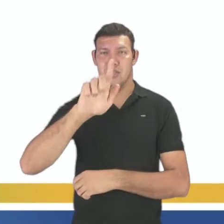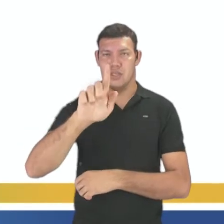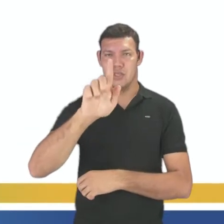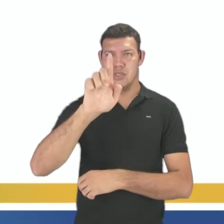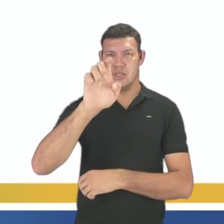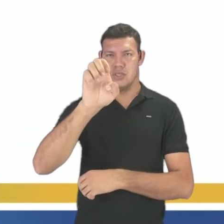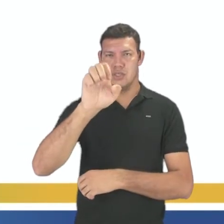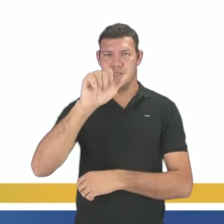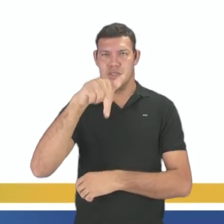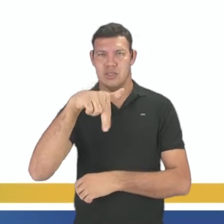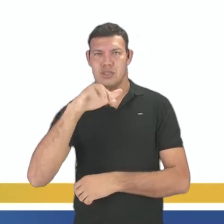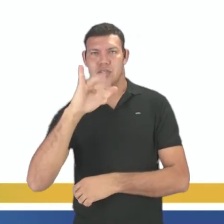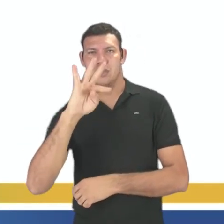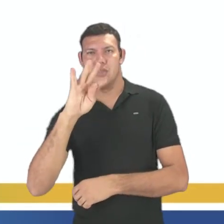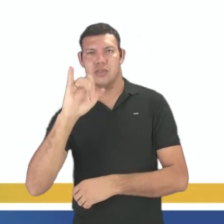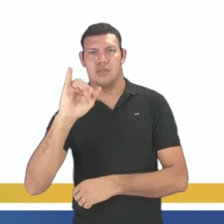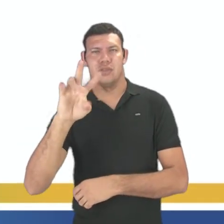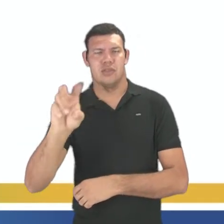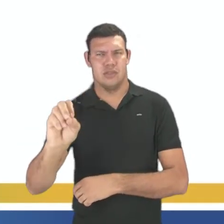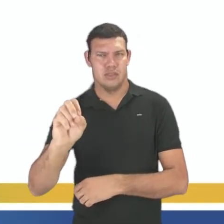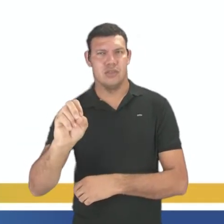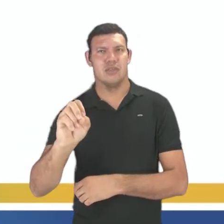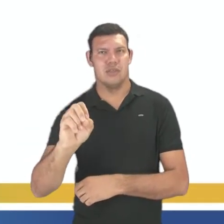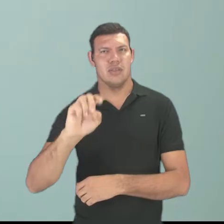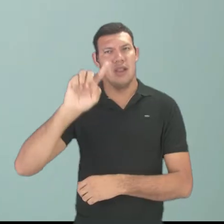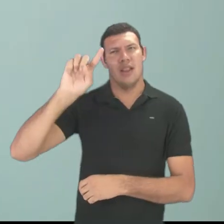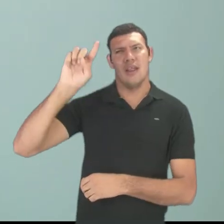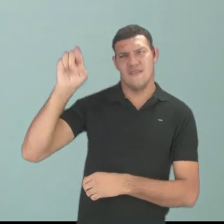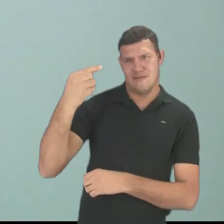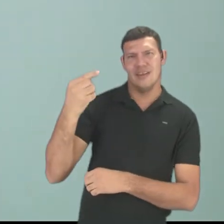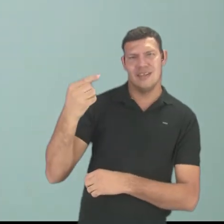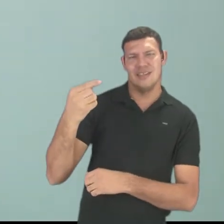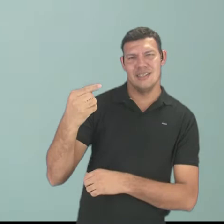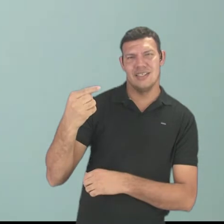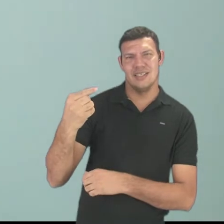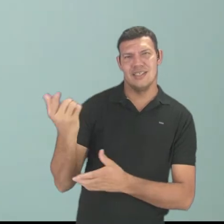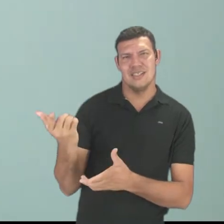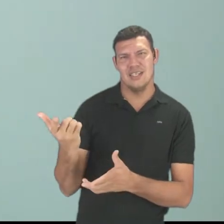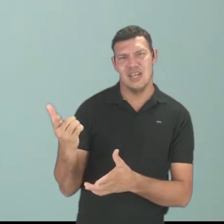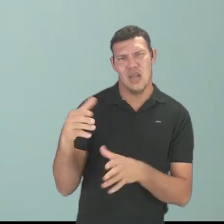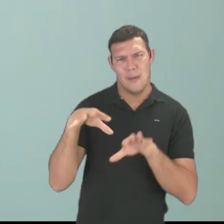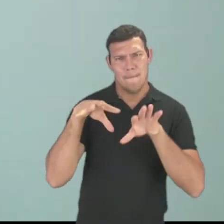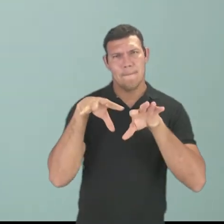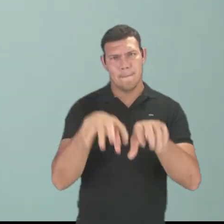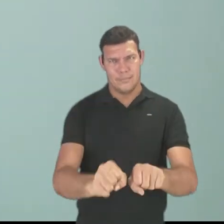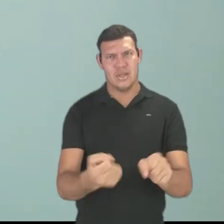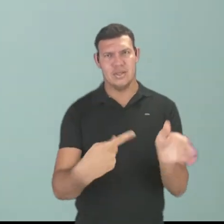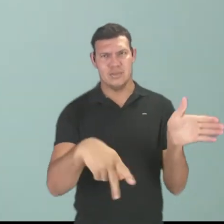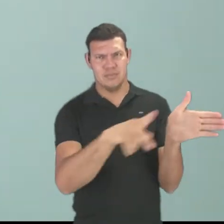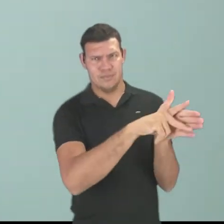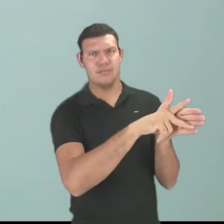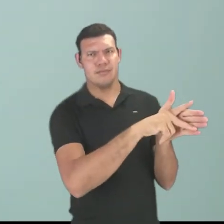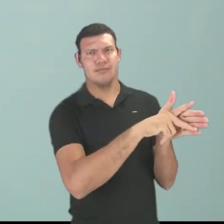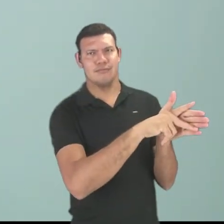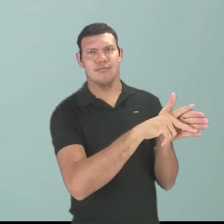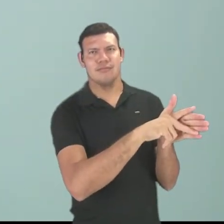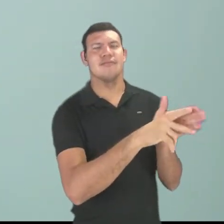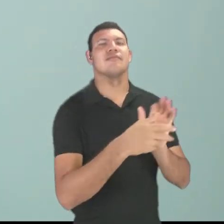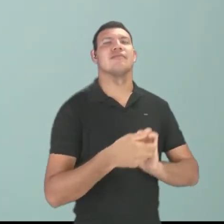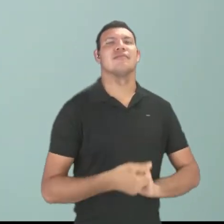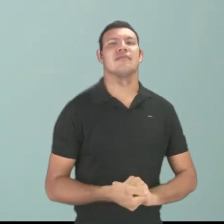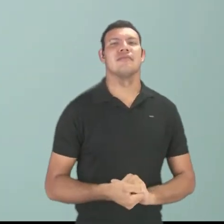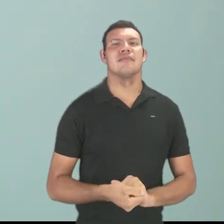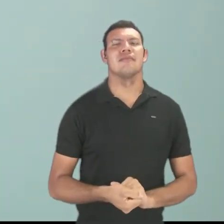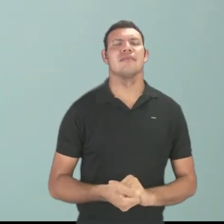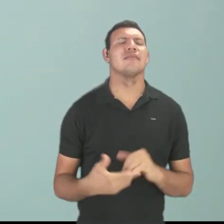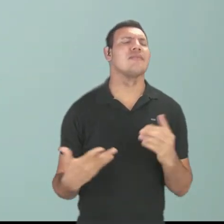um apóstrofo S a nomes para poder falar sobre posse. E prestem atenção que